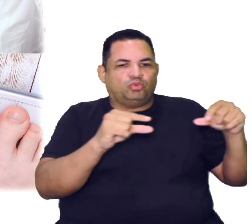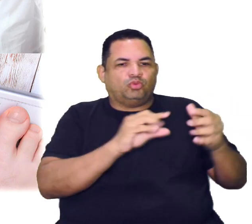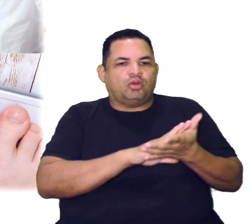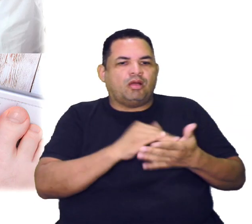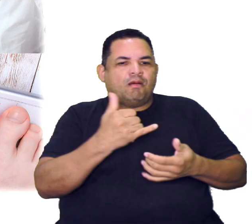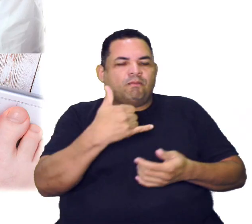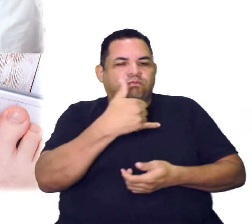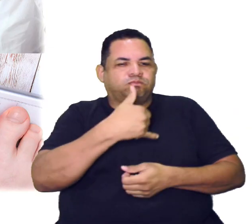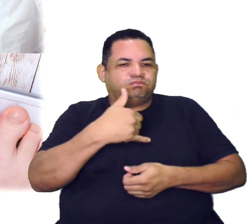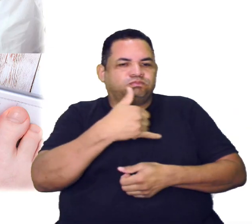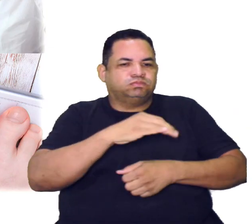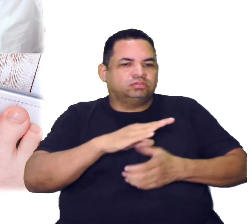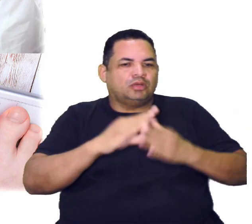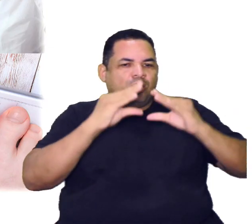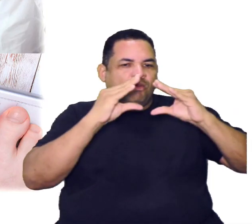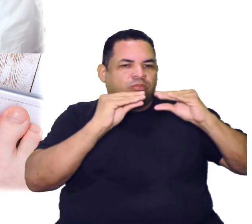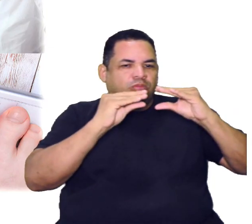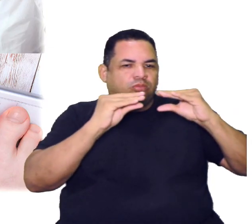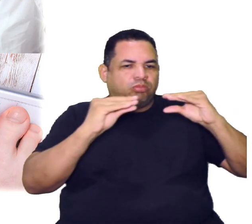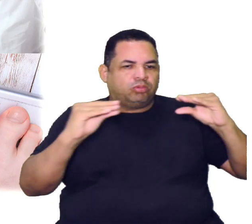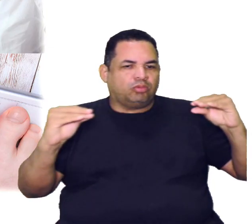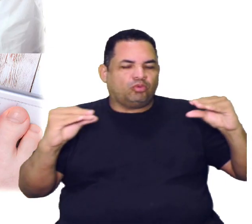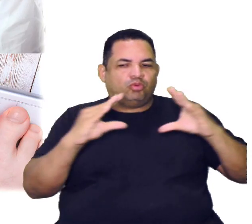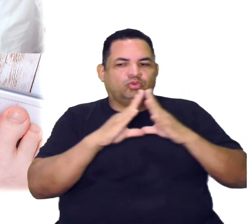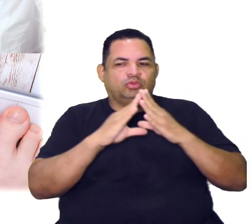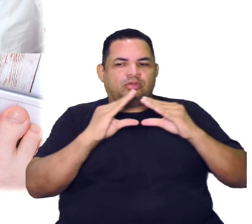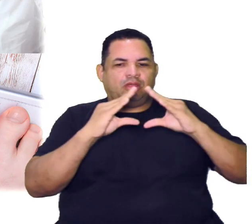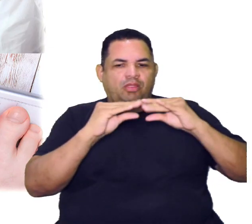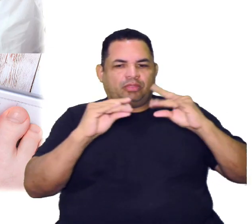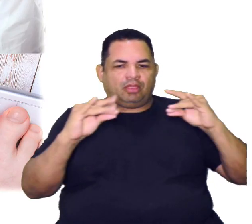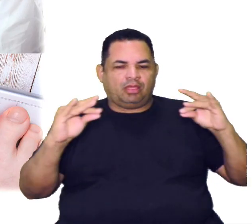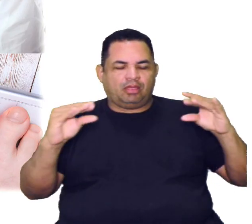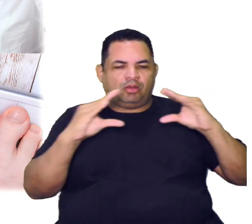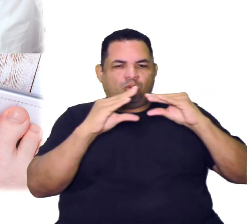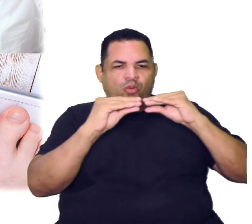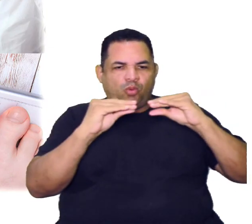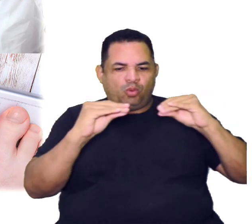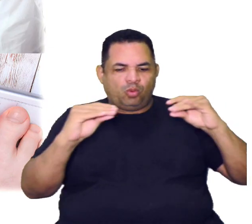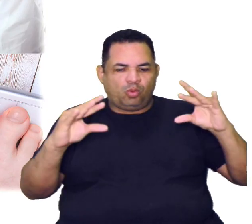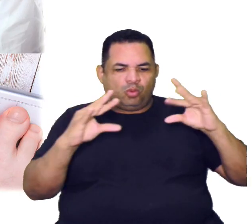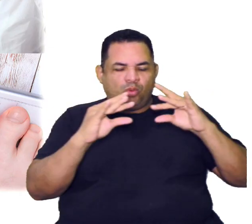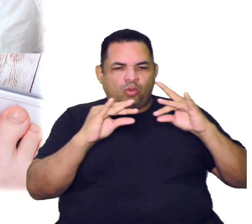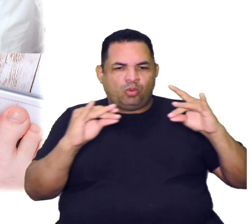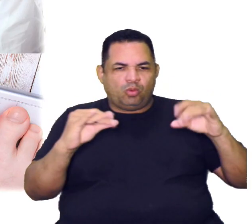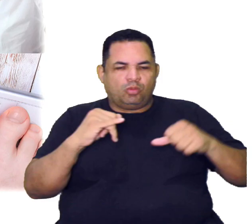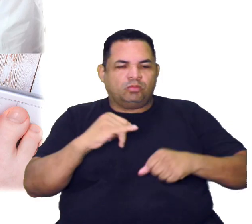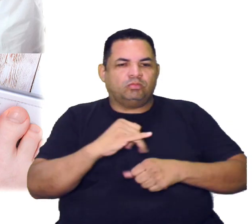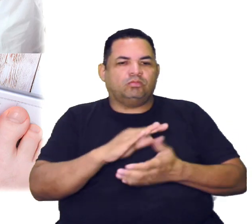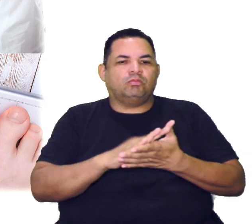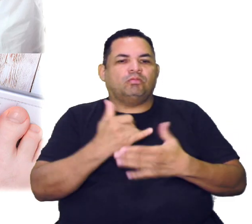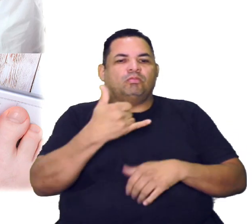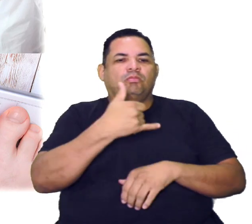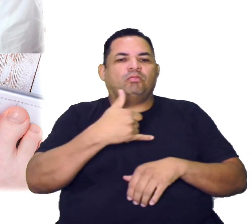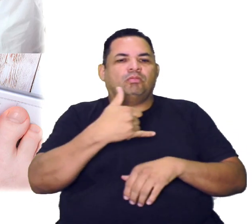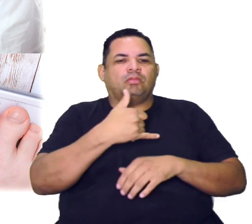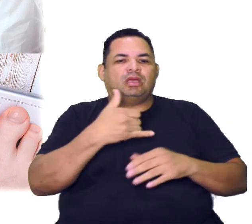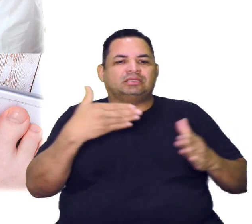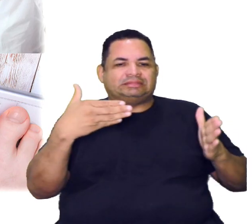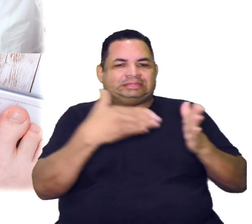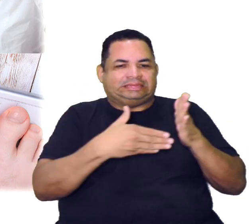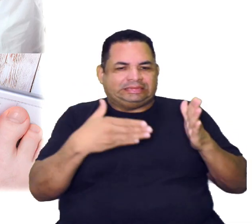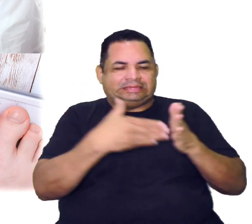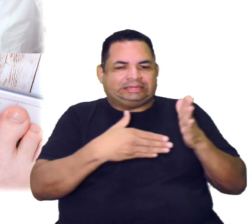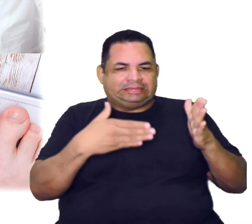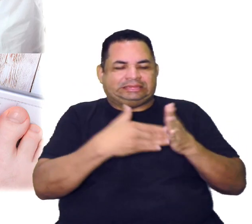gorduras, né, acumuladas aí na parede dessas artérias, dessas veias, que podem causar aí uma espécie de um entupimento,